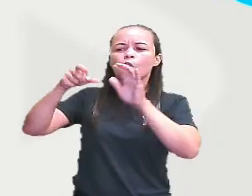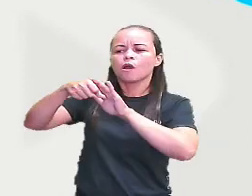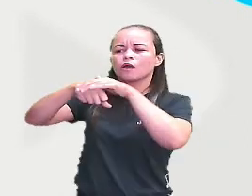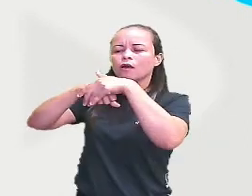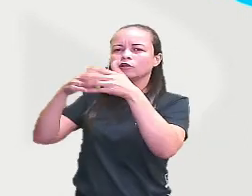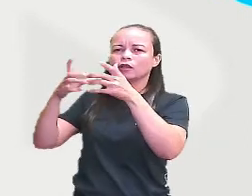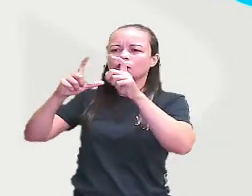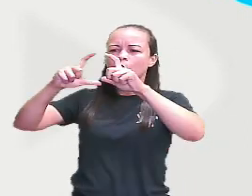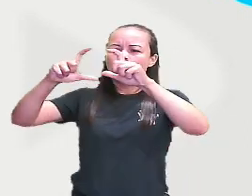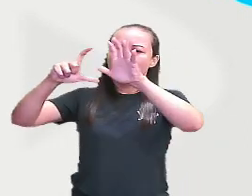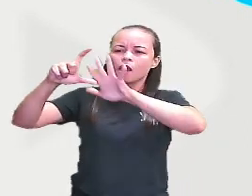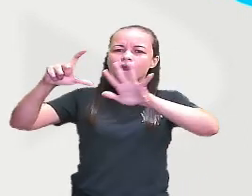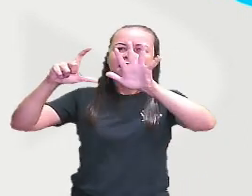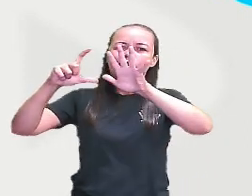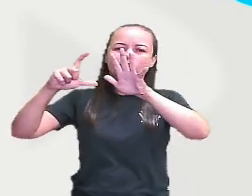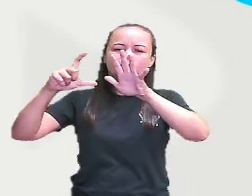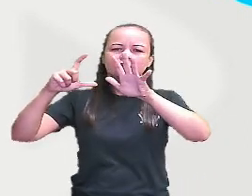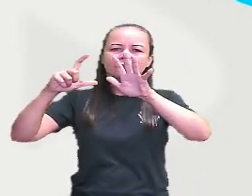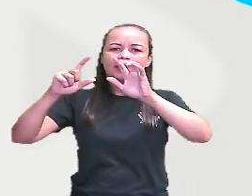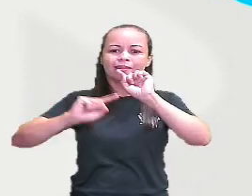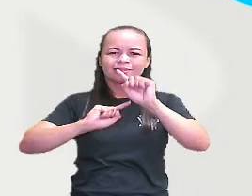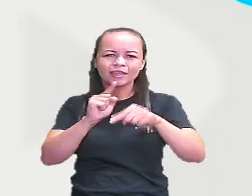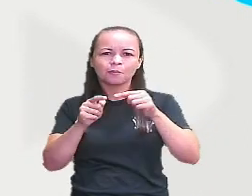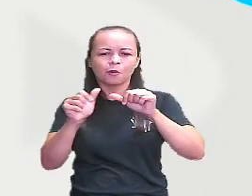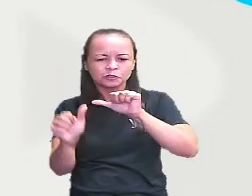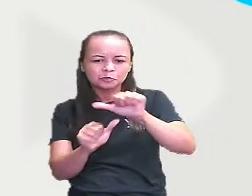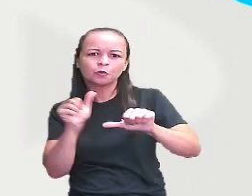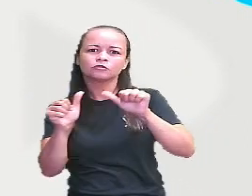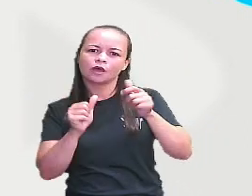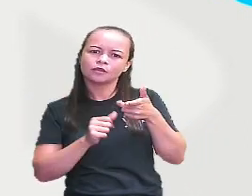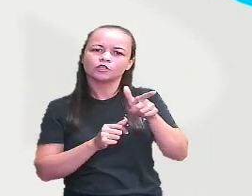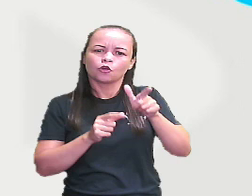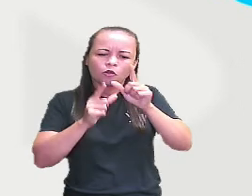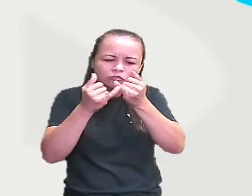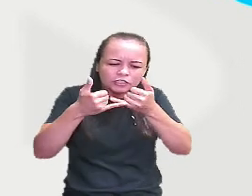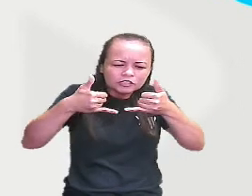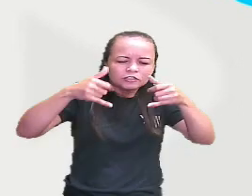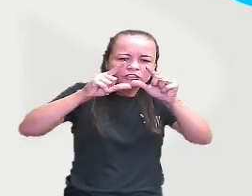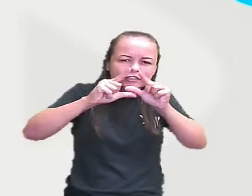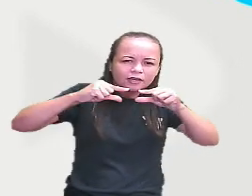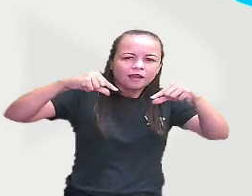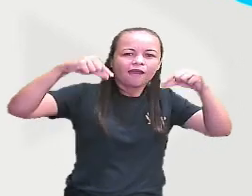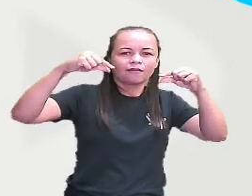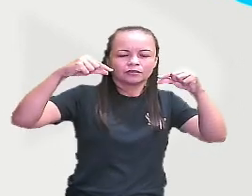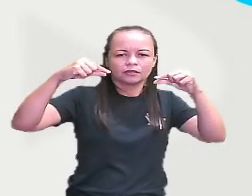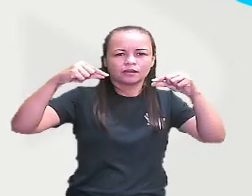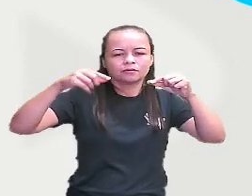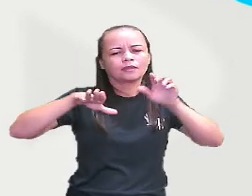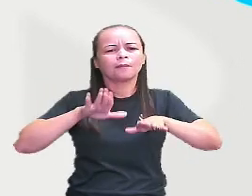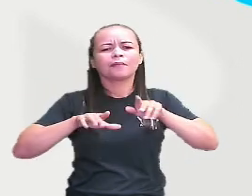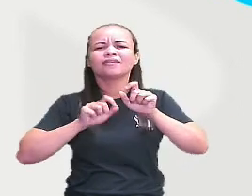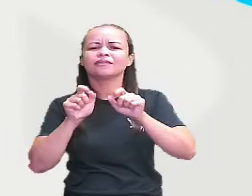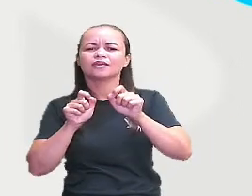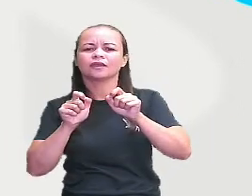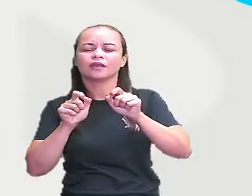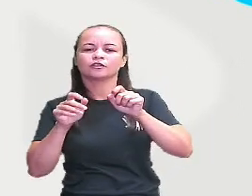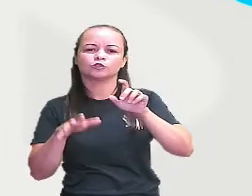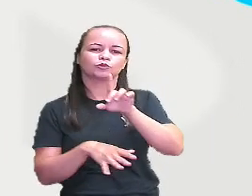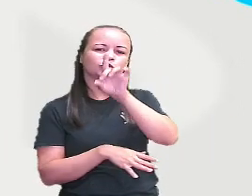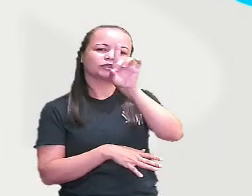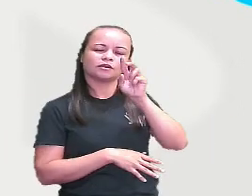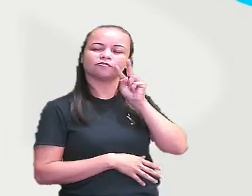gordinha, para depois ficar de novo daquele jeito estreitinha? Depende de quê? Depende do dia que a gente vê.